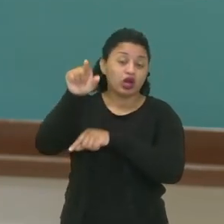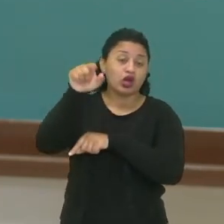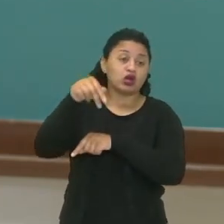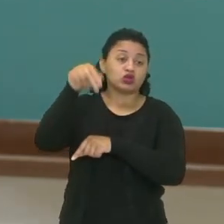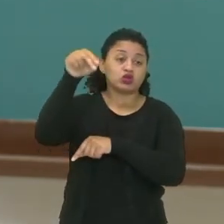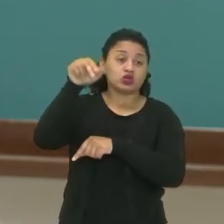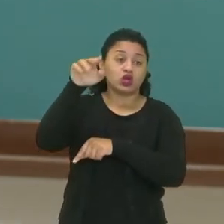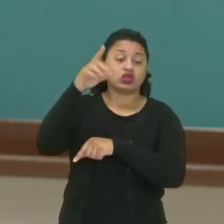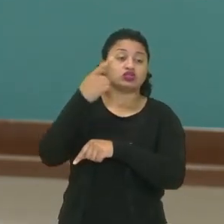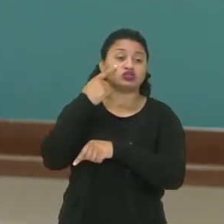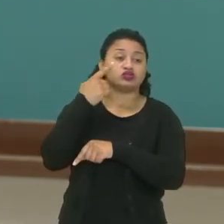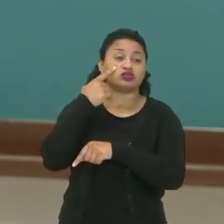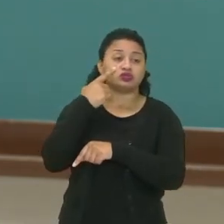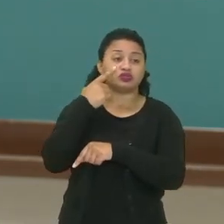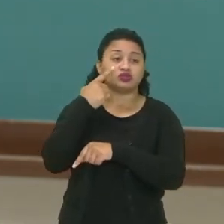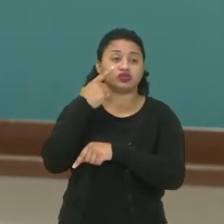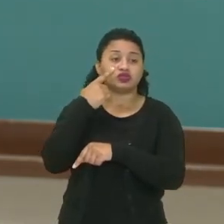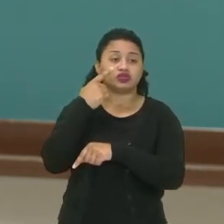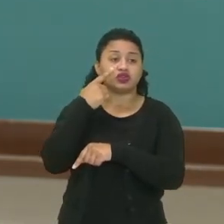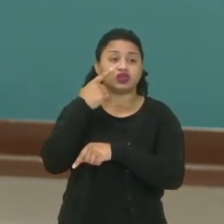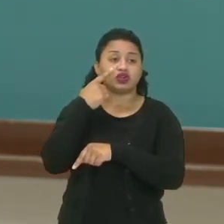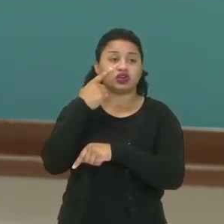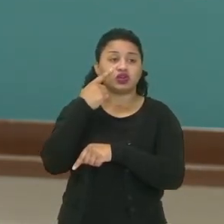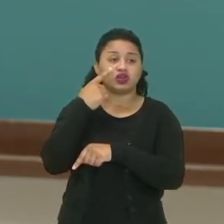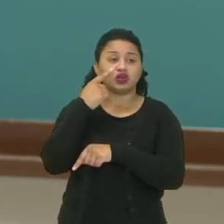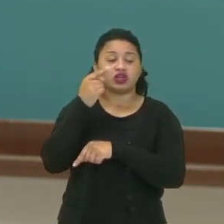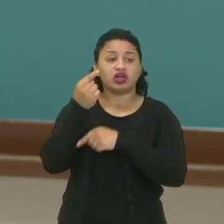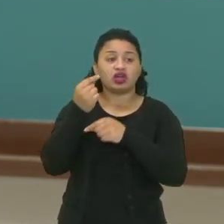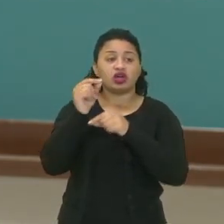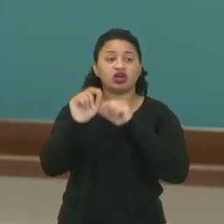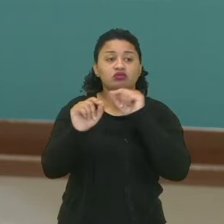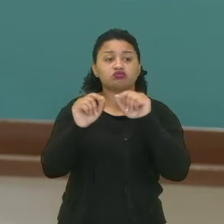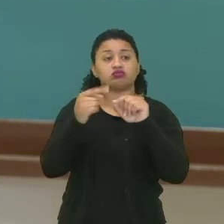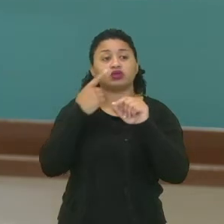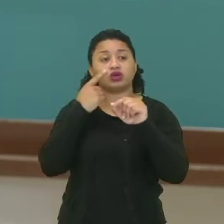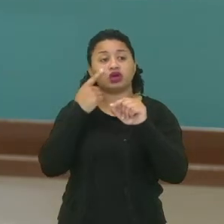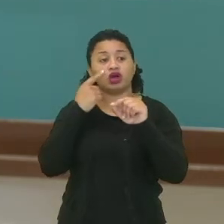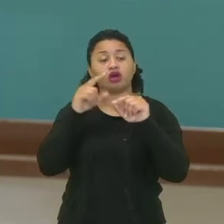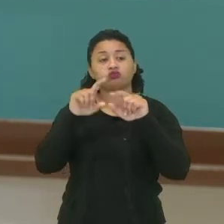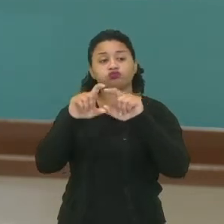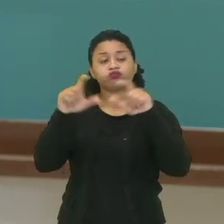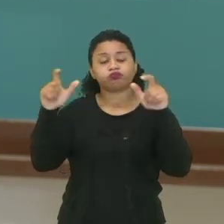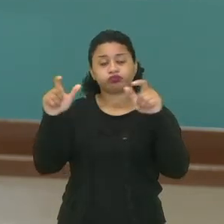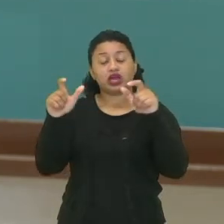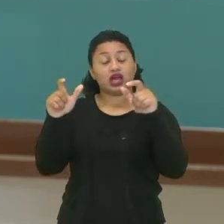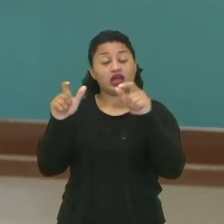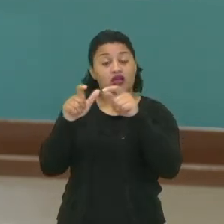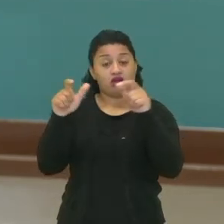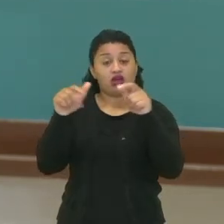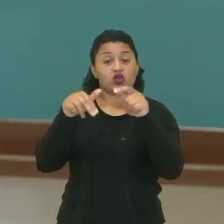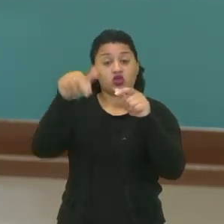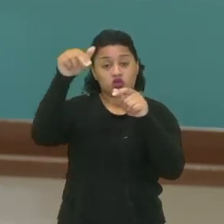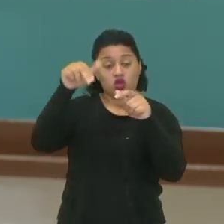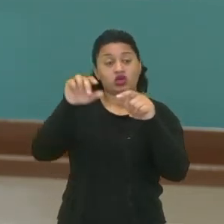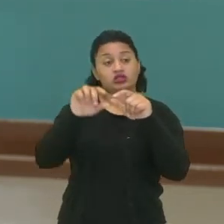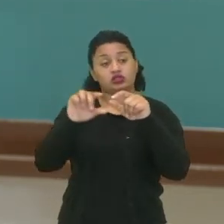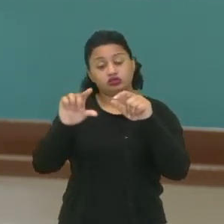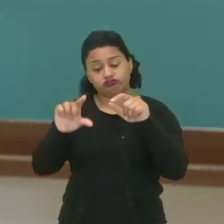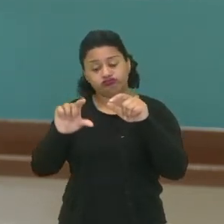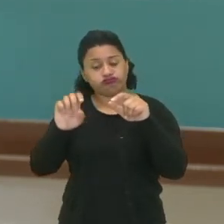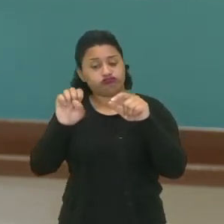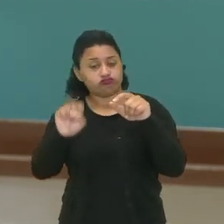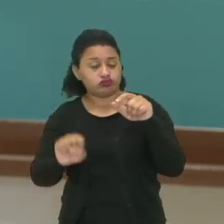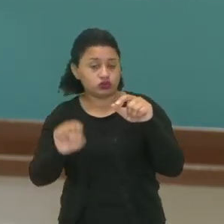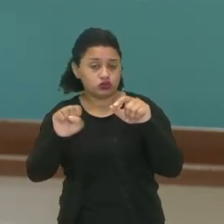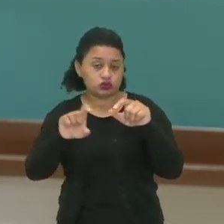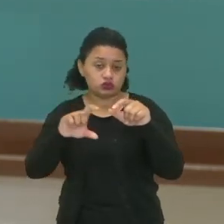eu só confirmar aqui se eu estou falando corretamente. Então a maior parte, perdão, está no hemisfério norte e a menor parte está